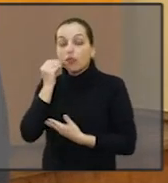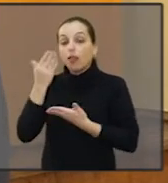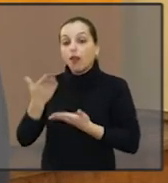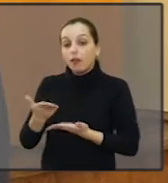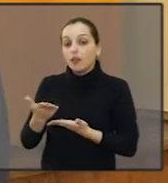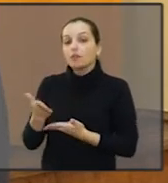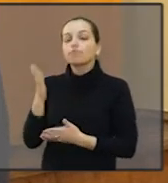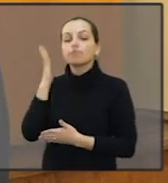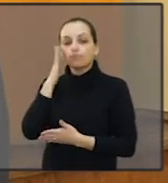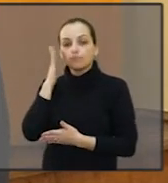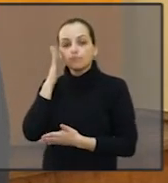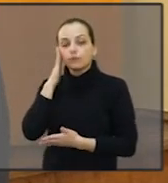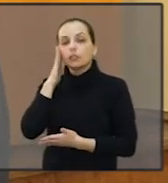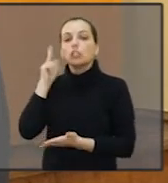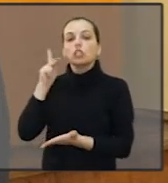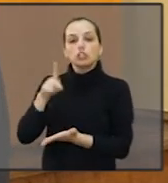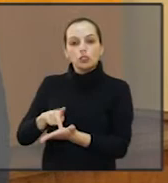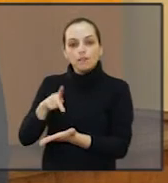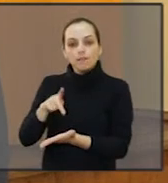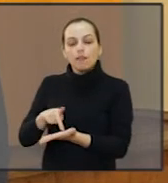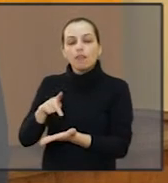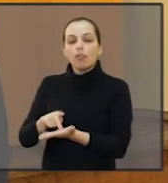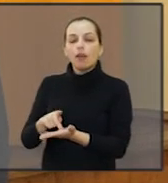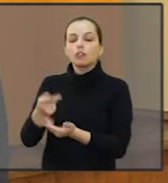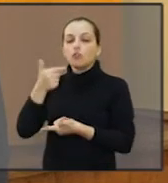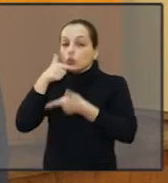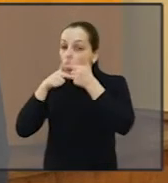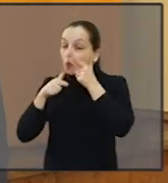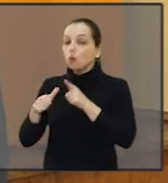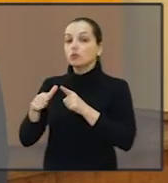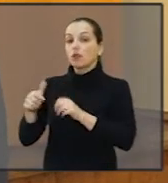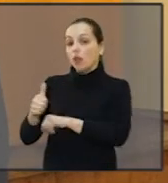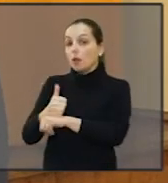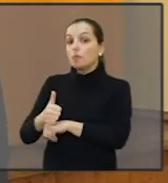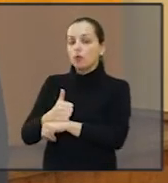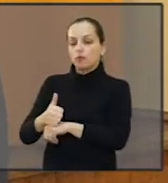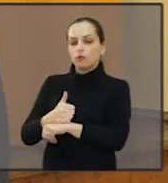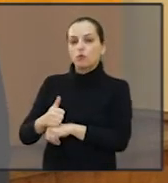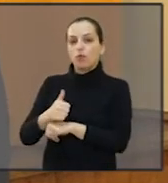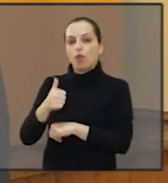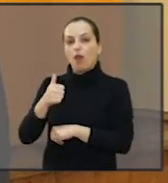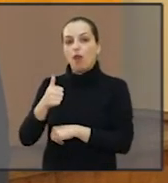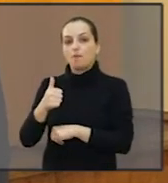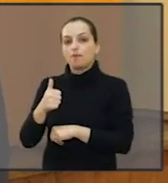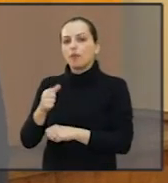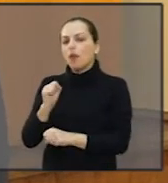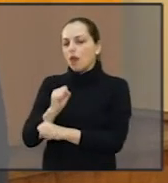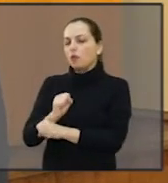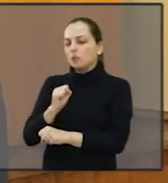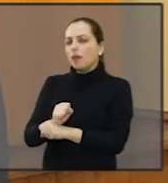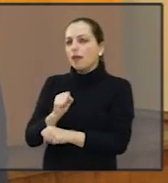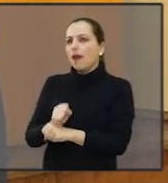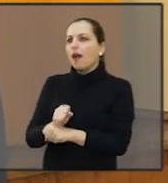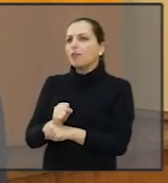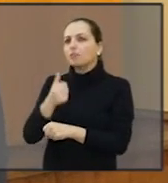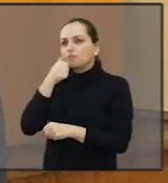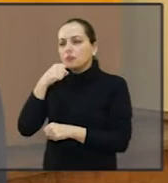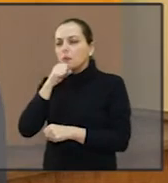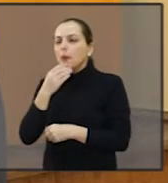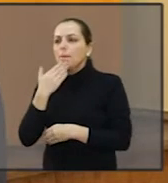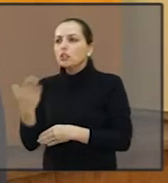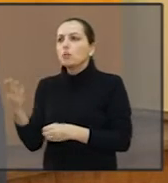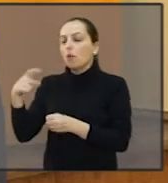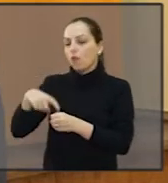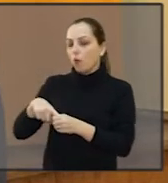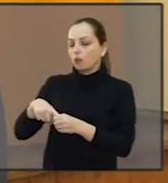chance. E hoje eu vejo que isso daí fez com que eu conseguisse essa carreira, que minha mãe nunca... Eu esperava muito ela falar,